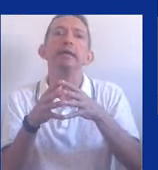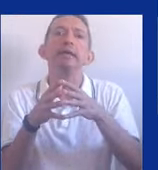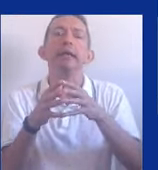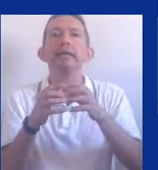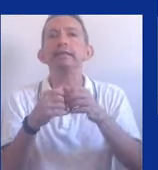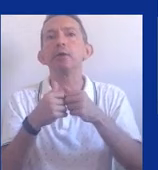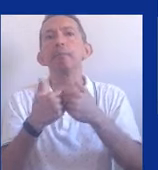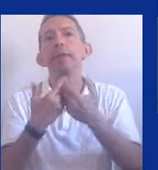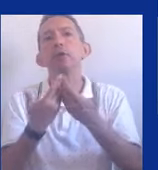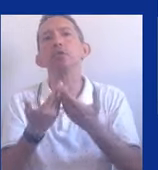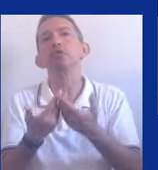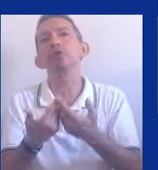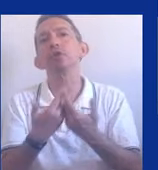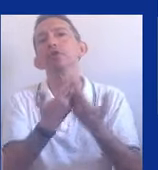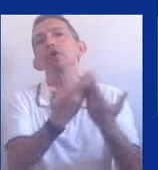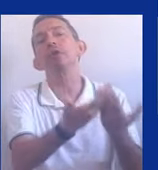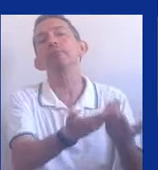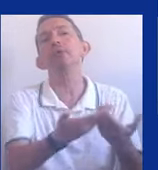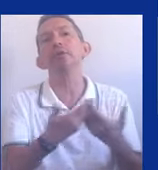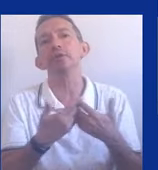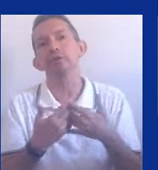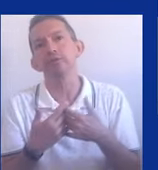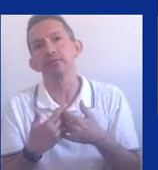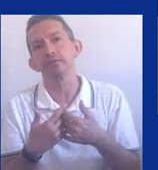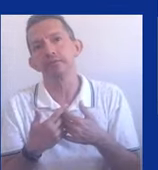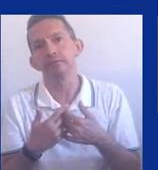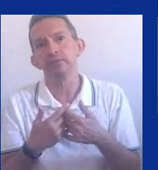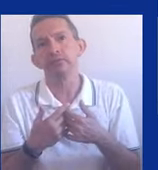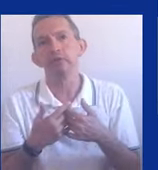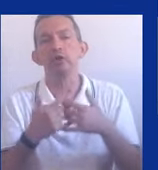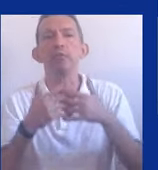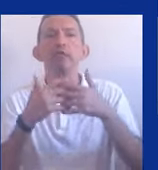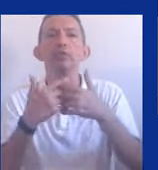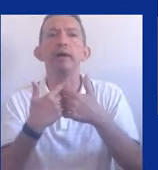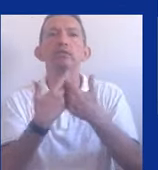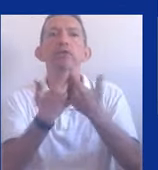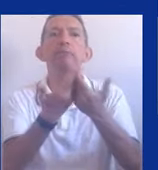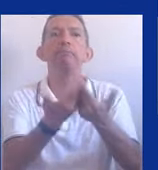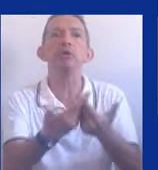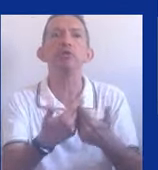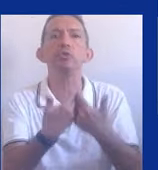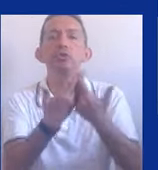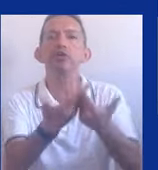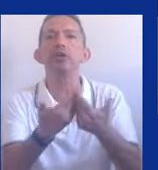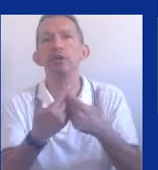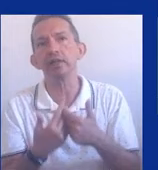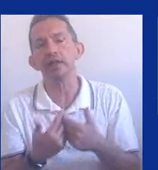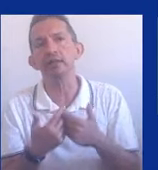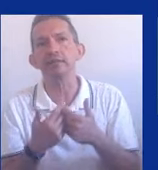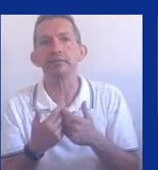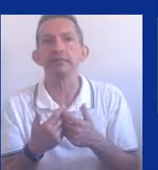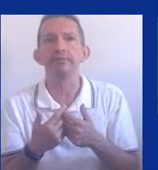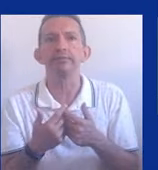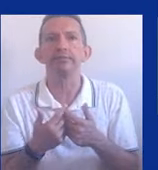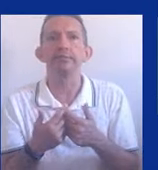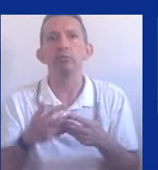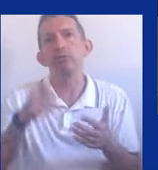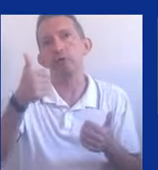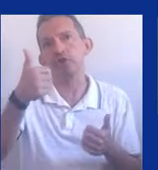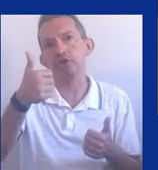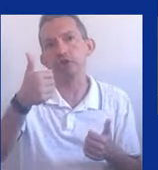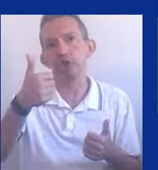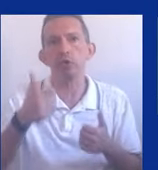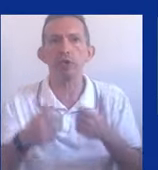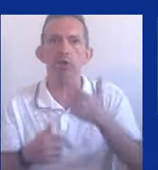esteroides, eles são precursores de hormônios. Os hormônios chamados de lipídicos ou esteroidais,